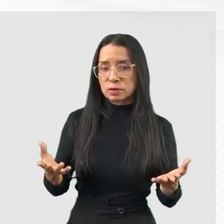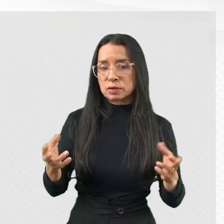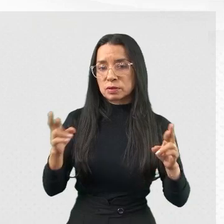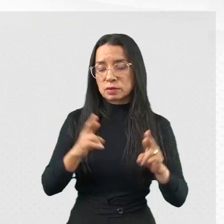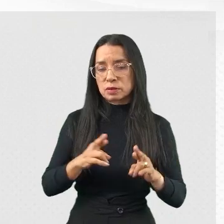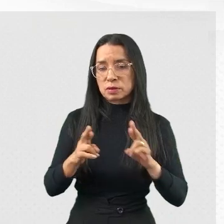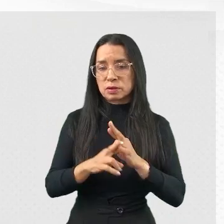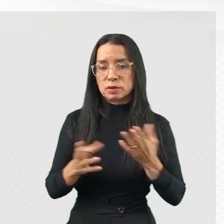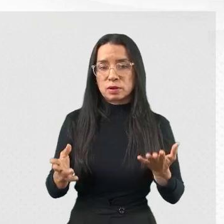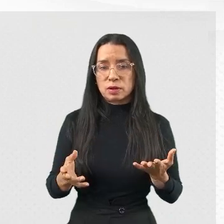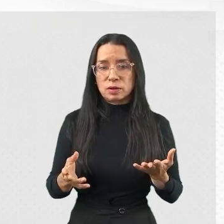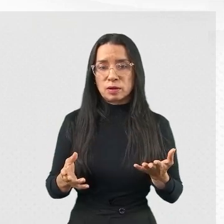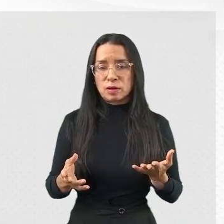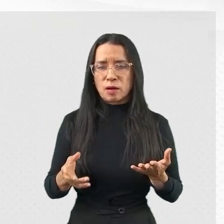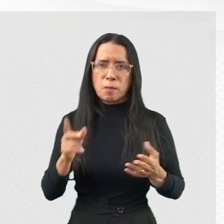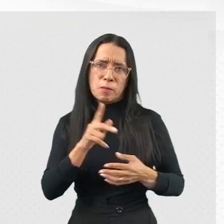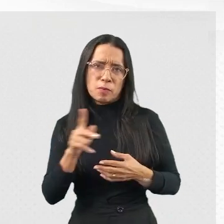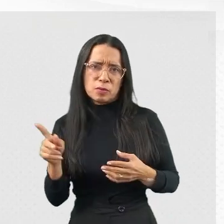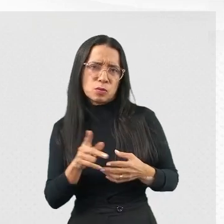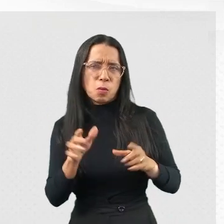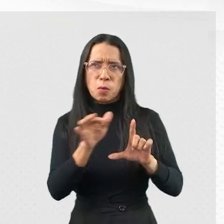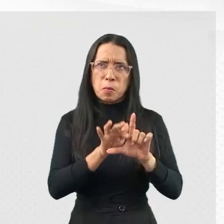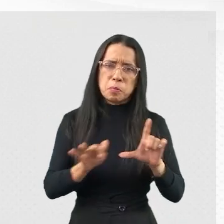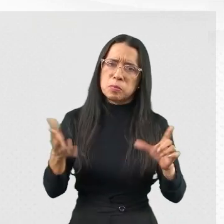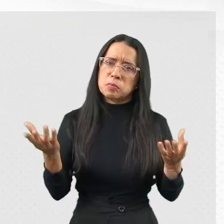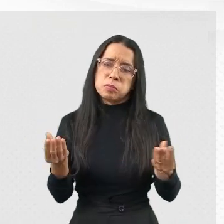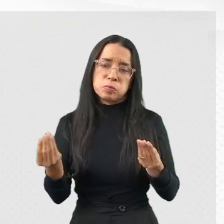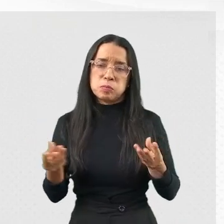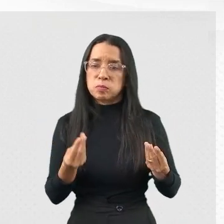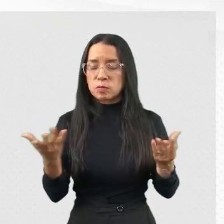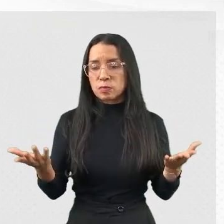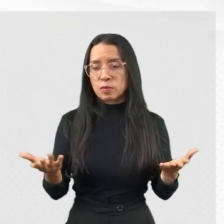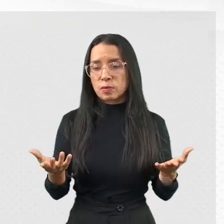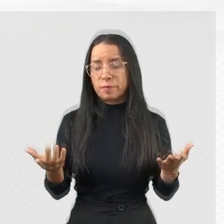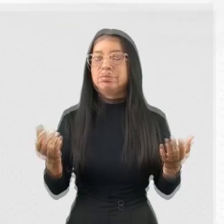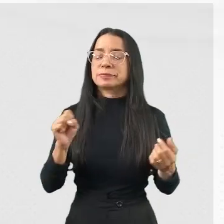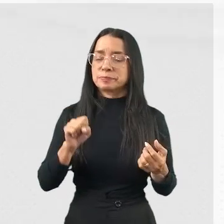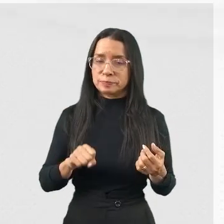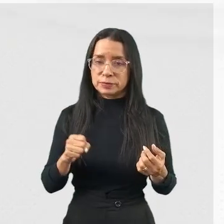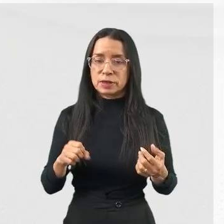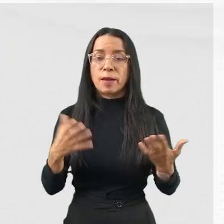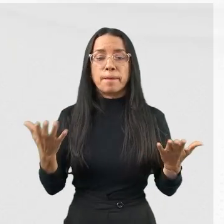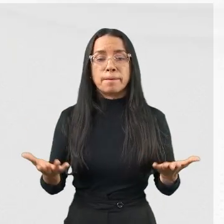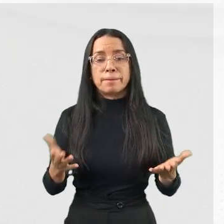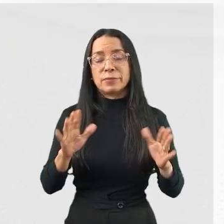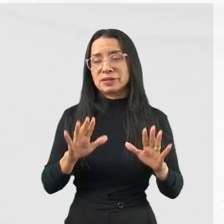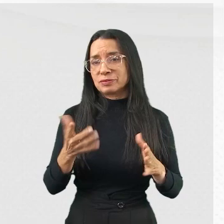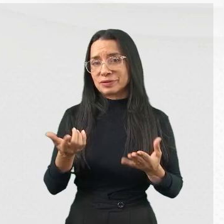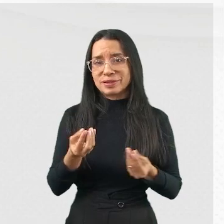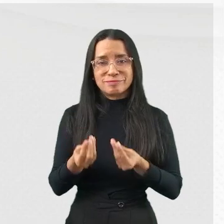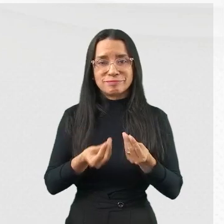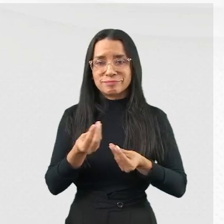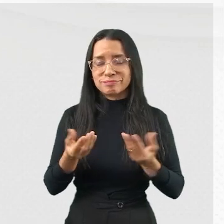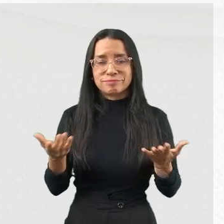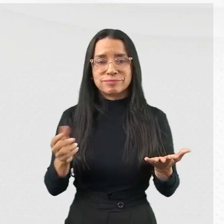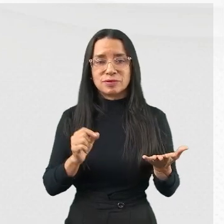vocês podem reclamar, é muita fórmula. Realmente é, gente. Mas essa, eu concordo com vocês, mas aqui não tem para onde correr. Tem que